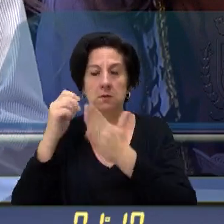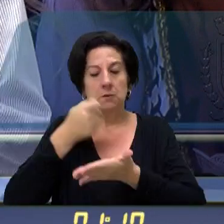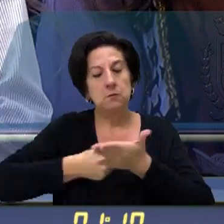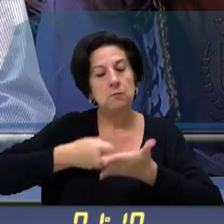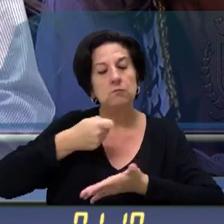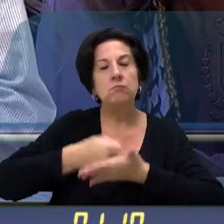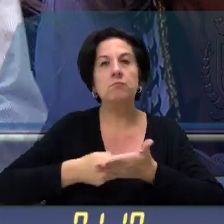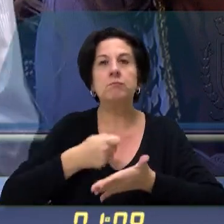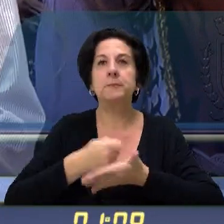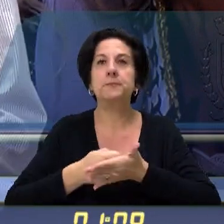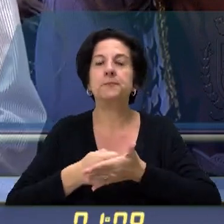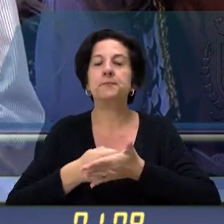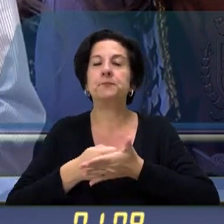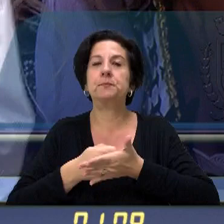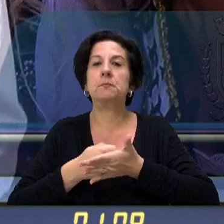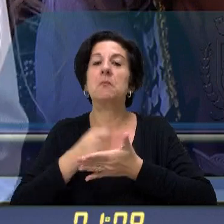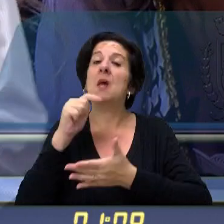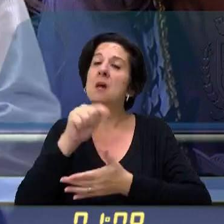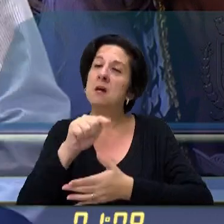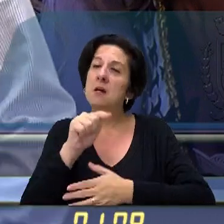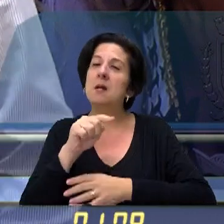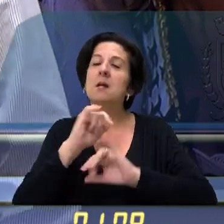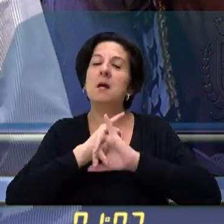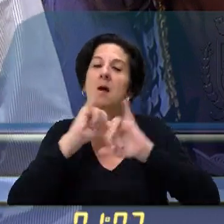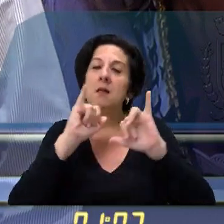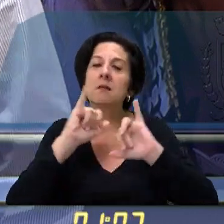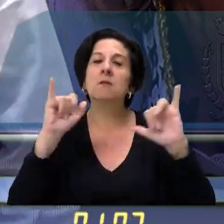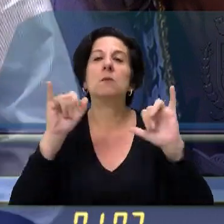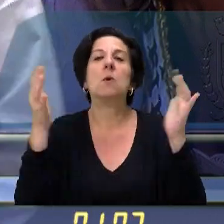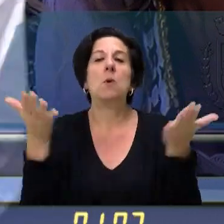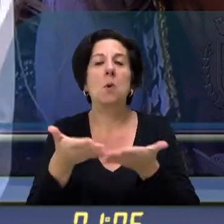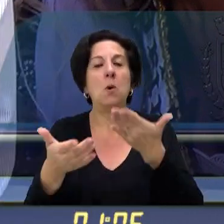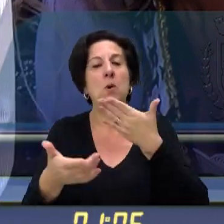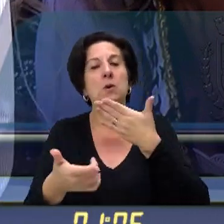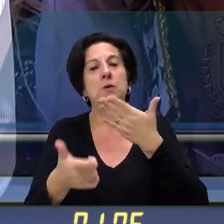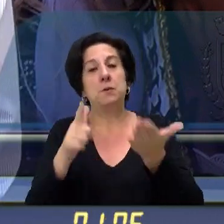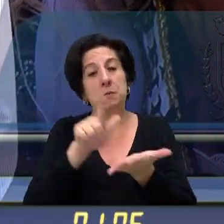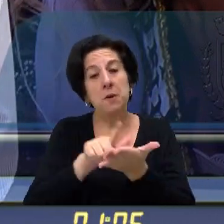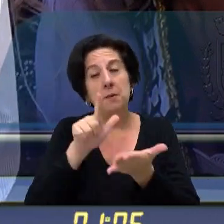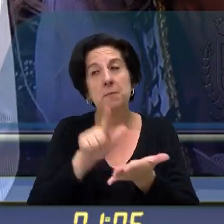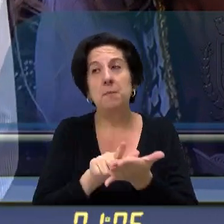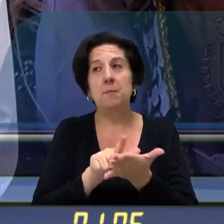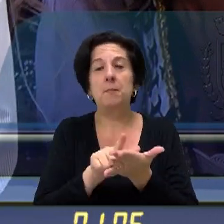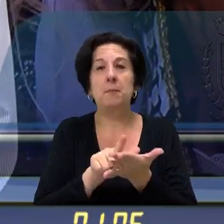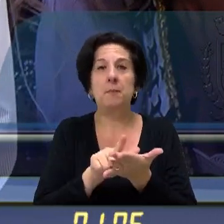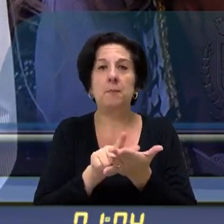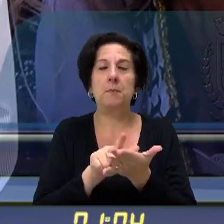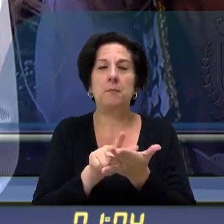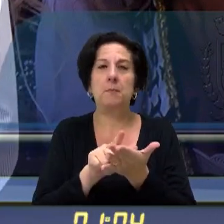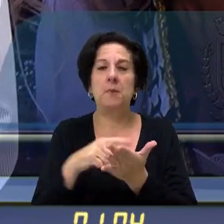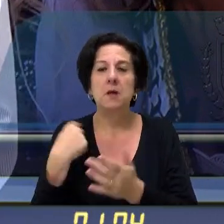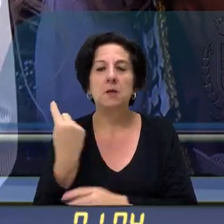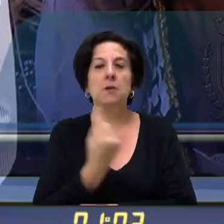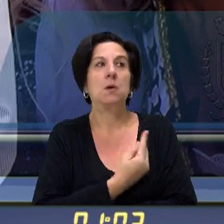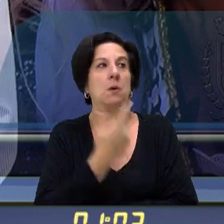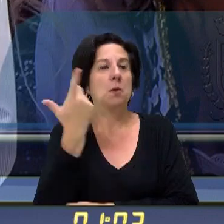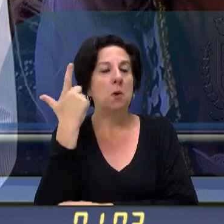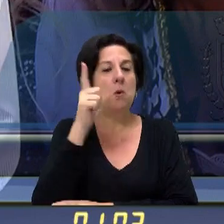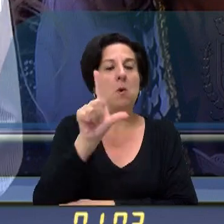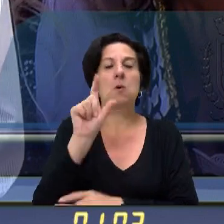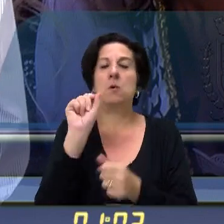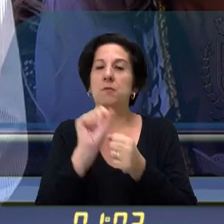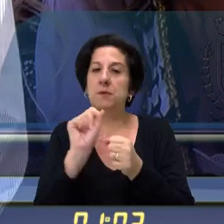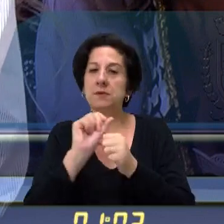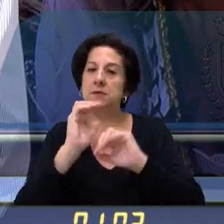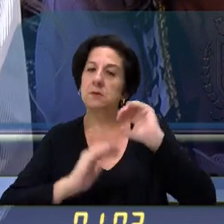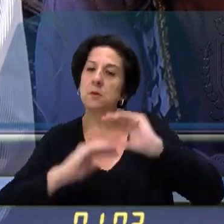dedicação para esse anúncio sair do papel, para nós conseguirmos executar